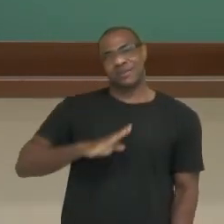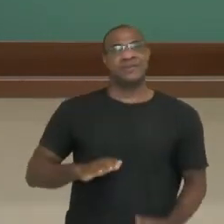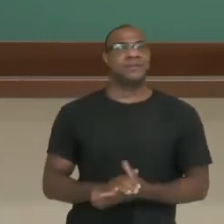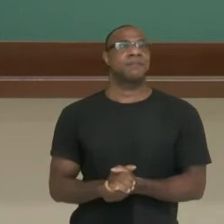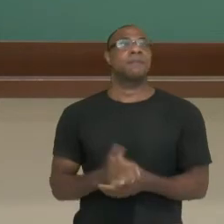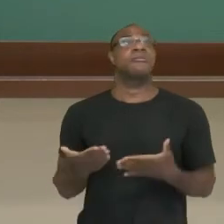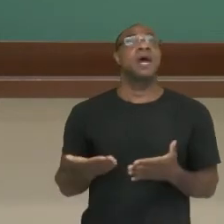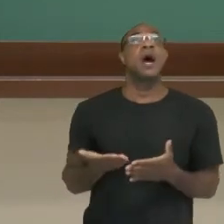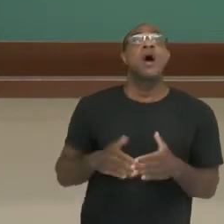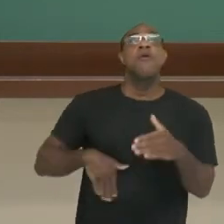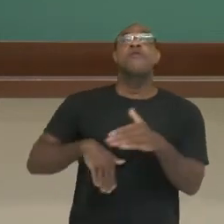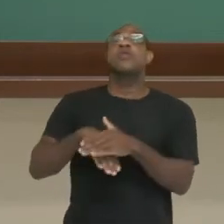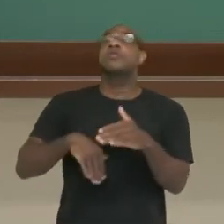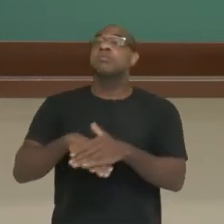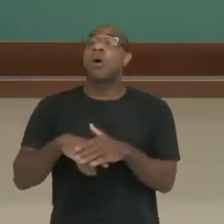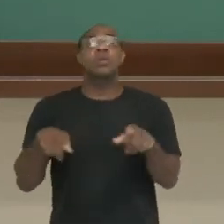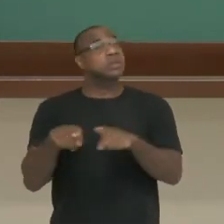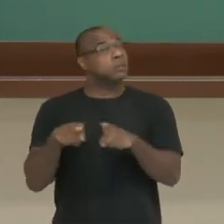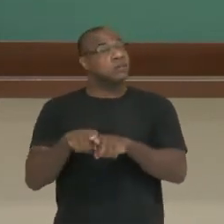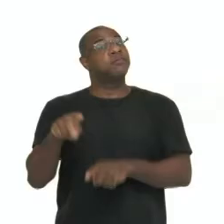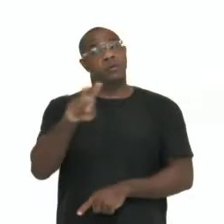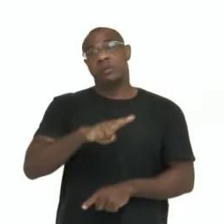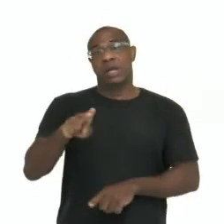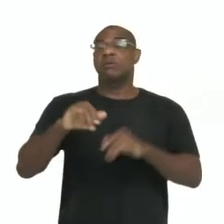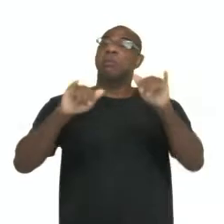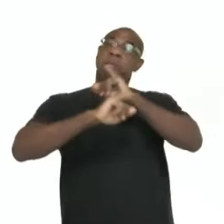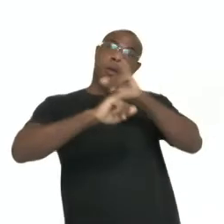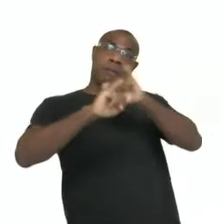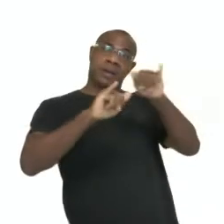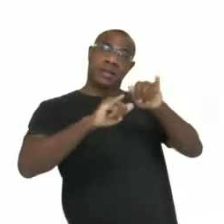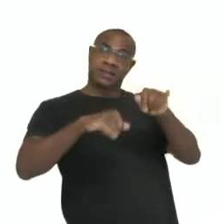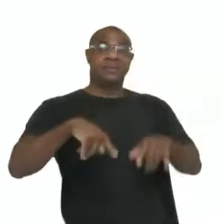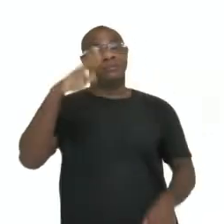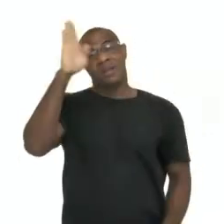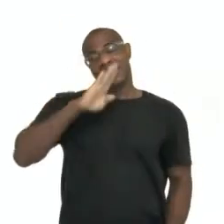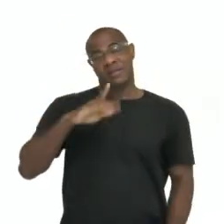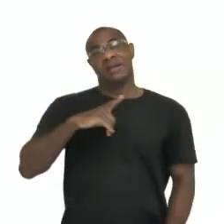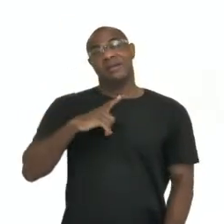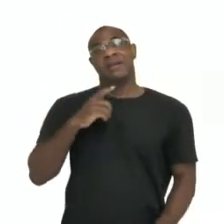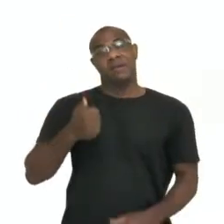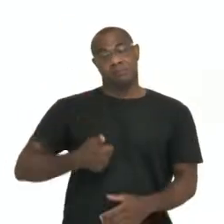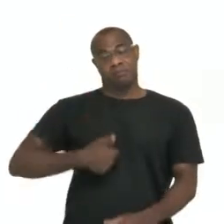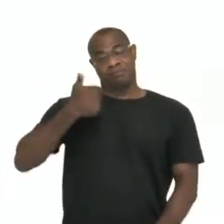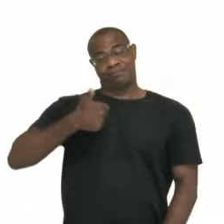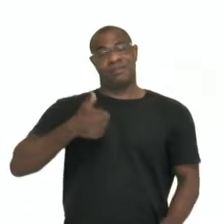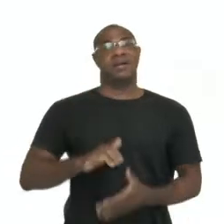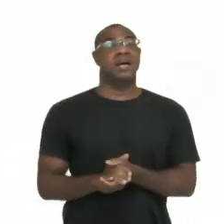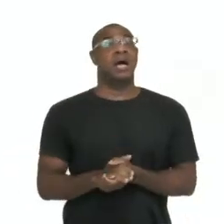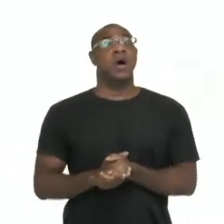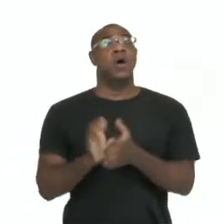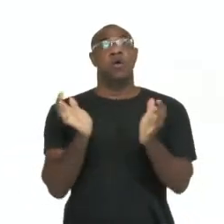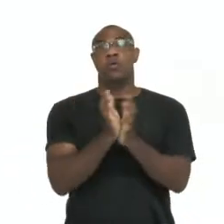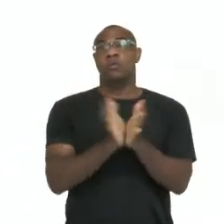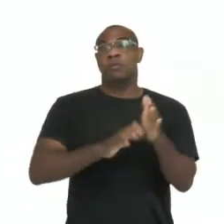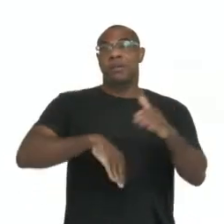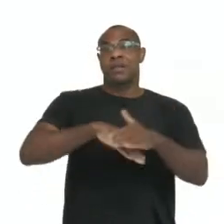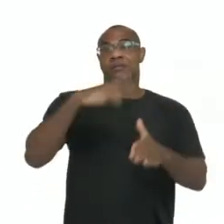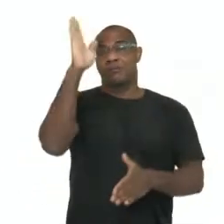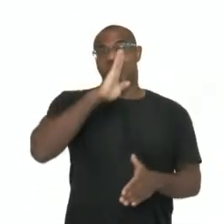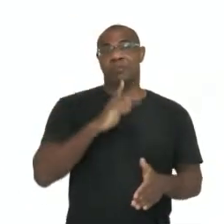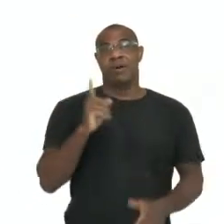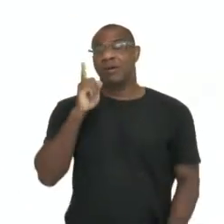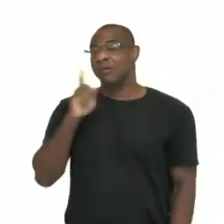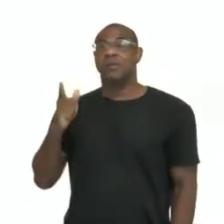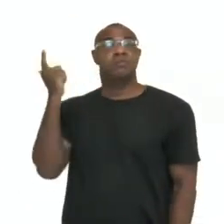o futebol também foi usado como propaganda deste Brasil que estava dando certo. A seleção brasileira de futebol conquistou